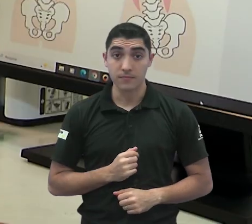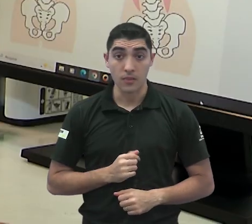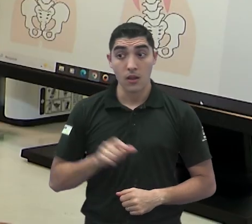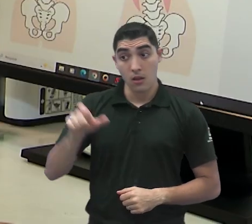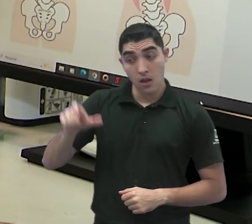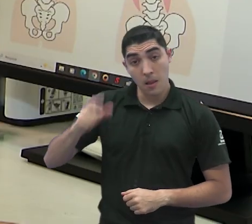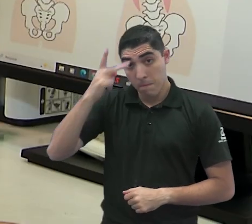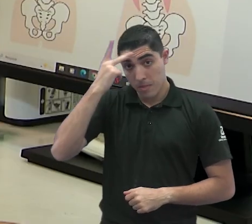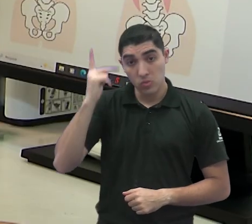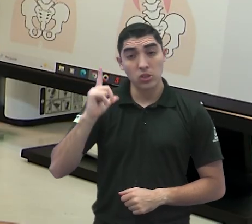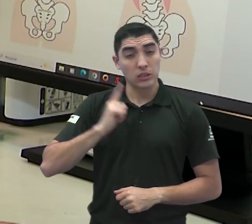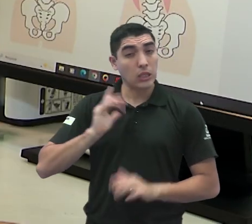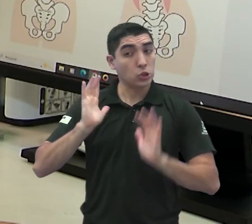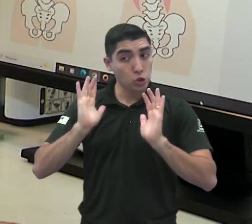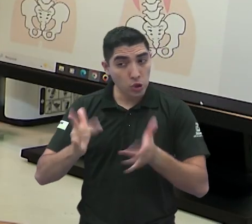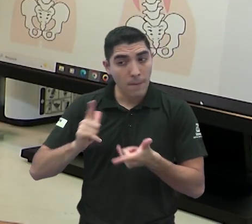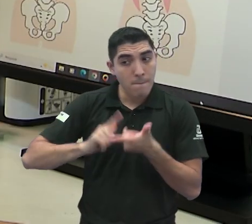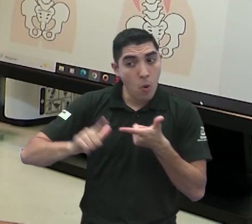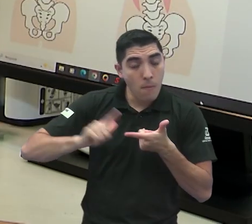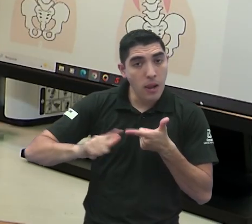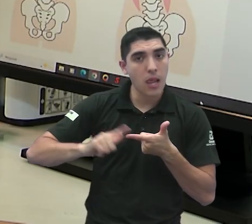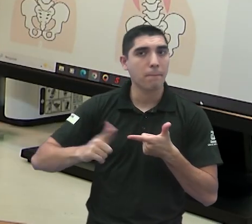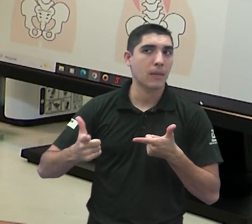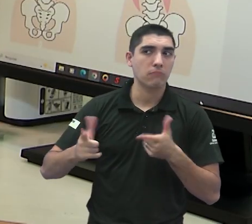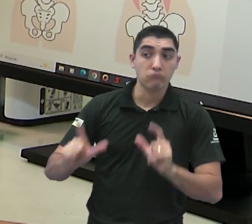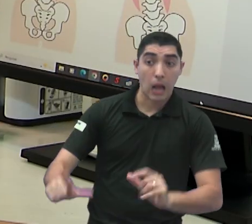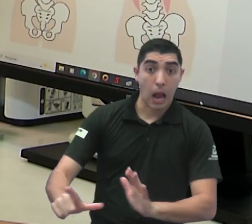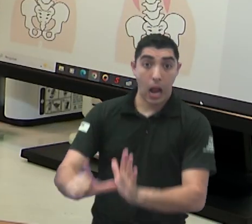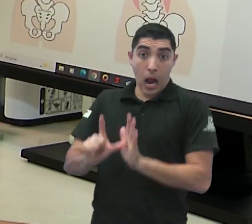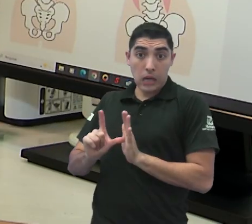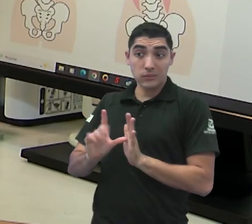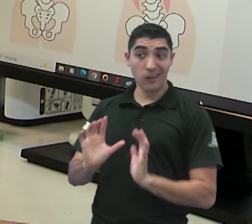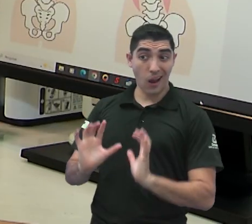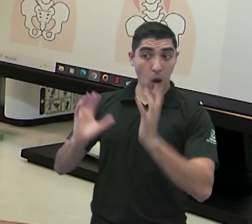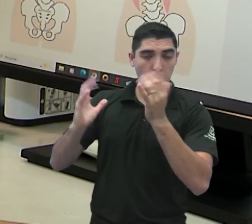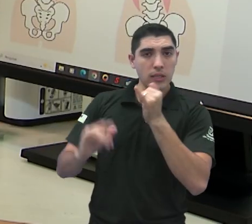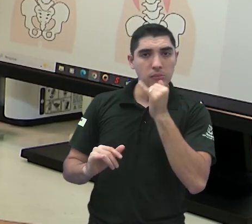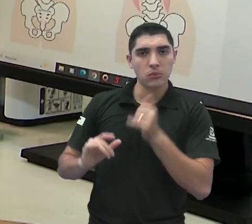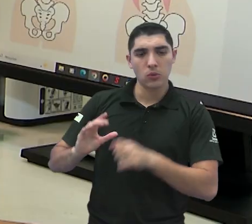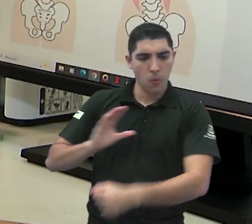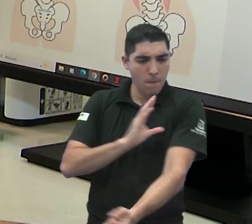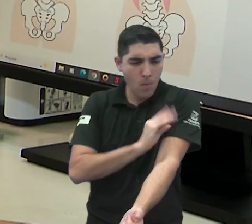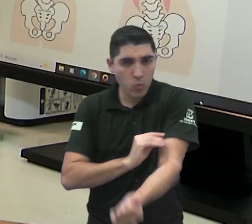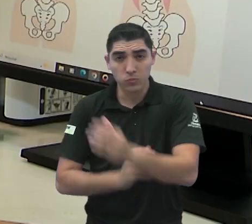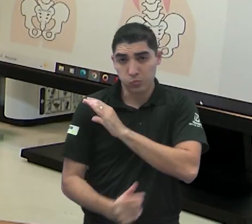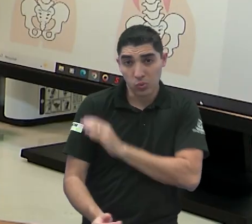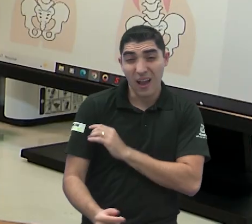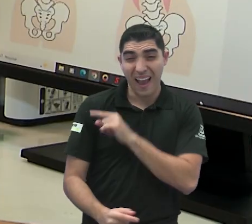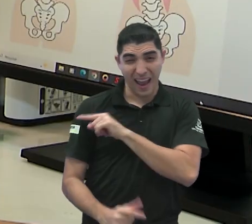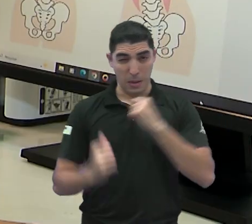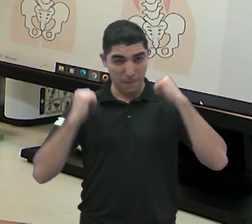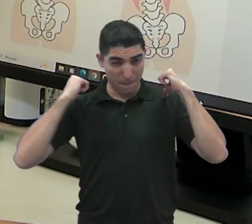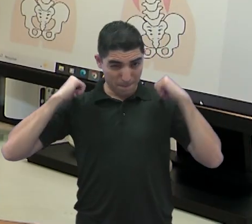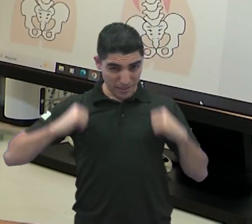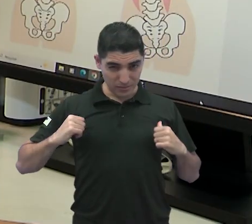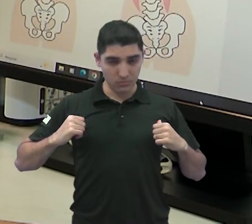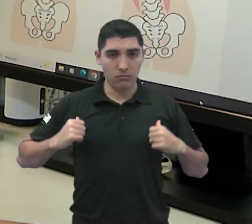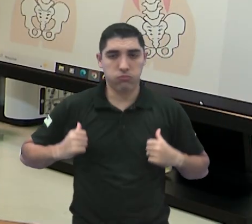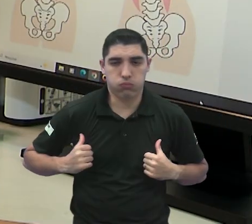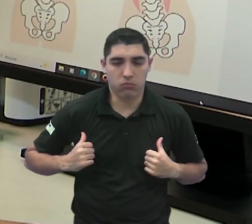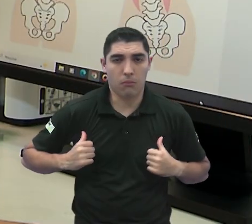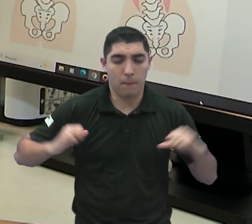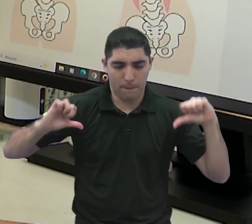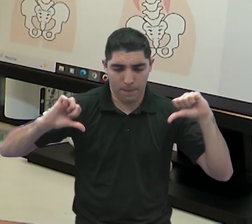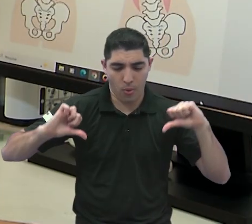doença pré-existente, tipo uma escoliose, algum problema neuromuscular, o peso vai piorar tudo, como se fosse